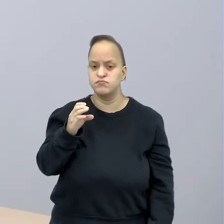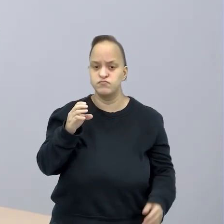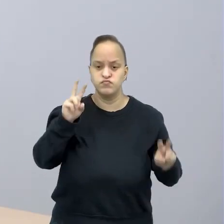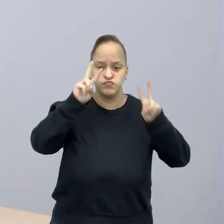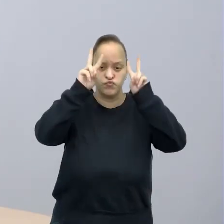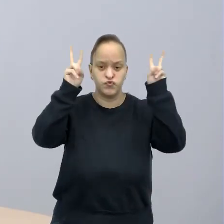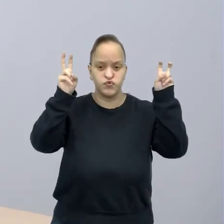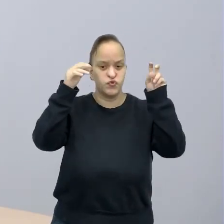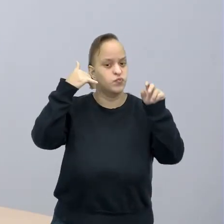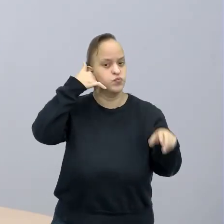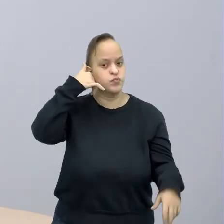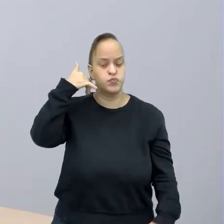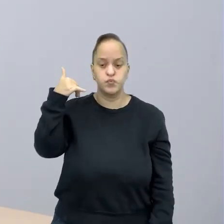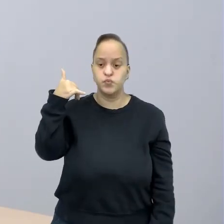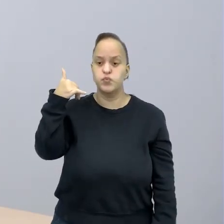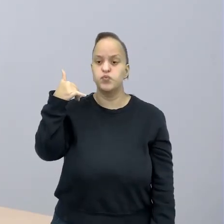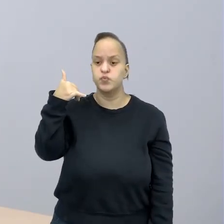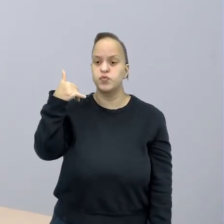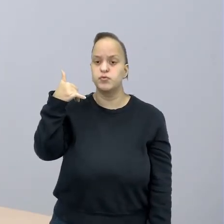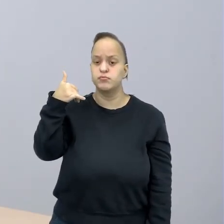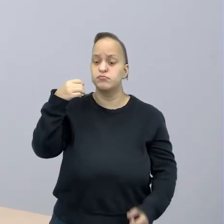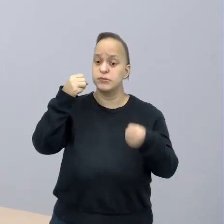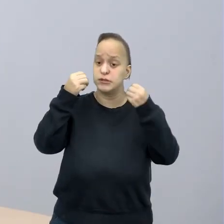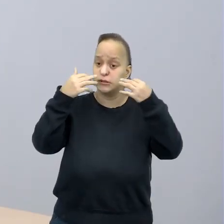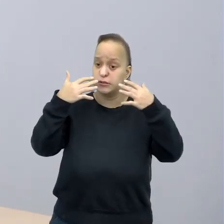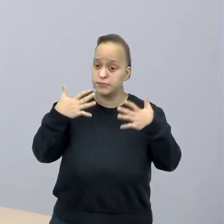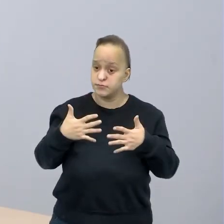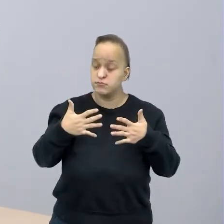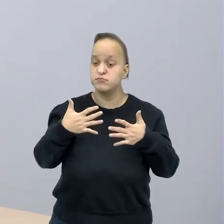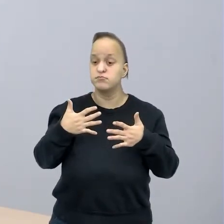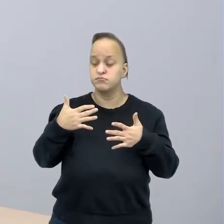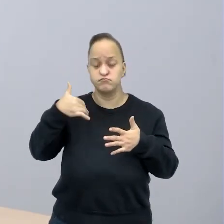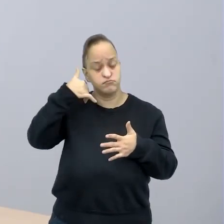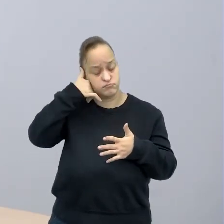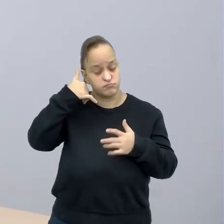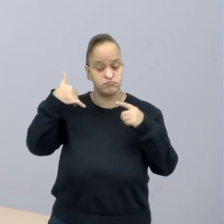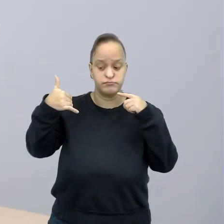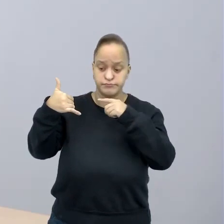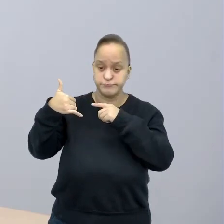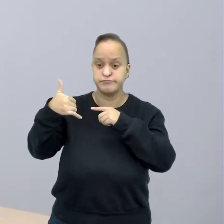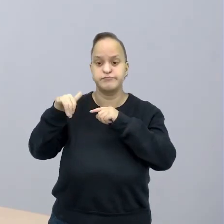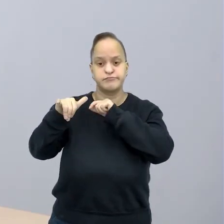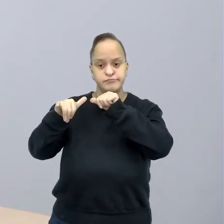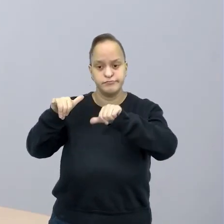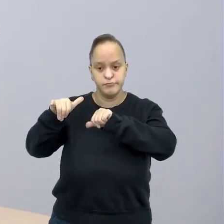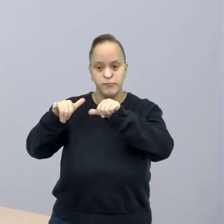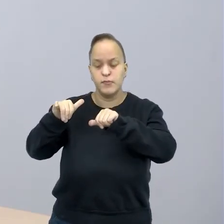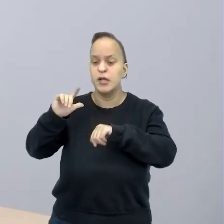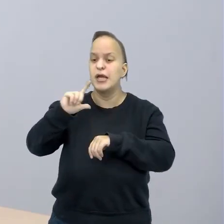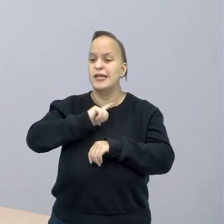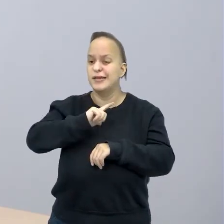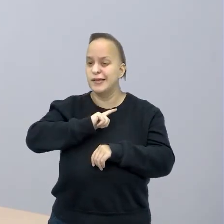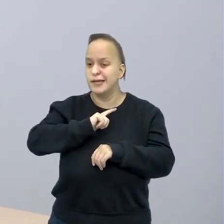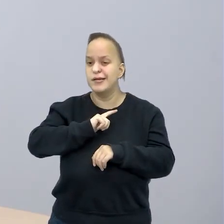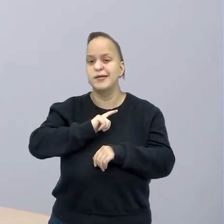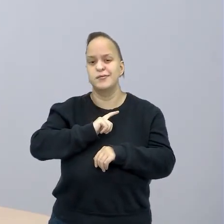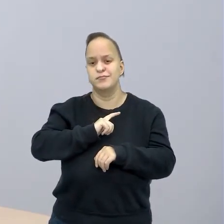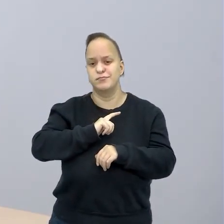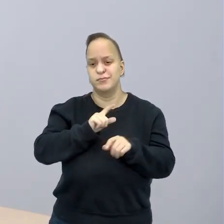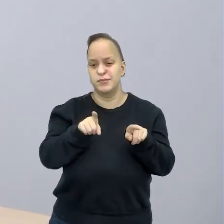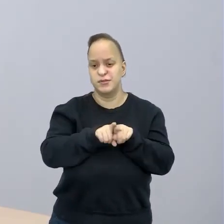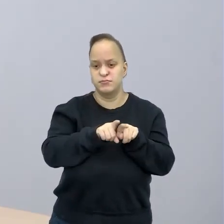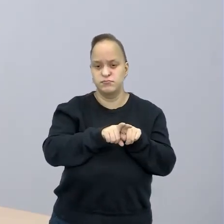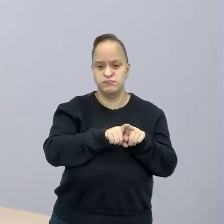smartphones. Sim. E a gente falou que os smartphones também emitem radiação. E, inclusive, tem uns trabalhos aqui, várias